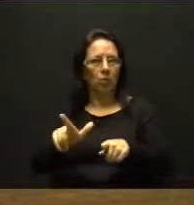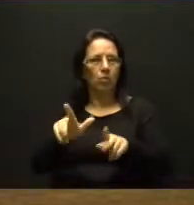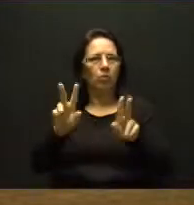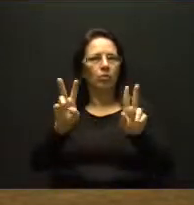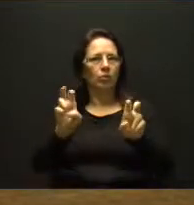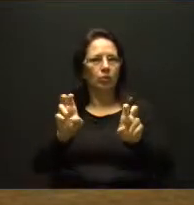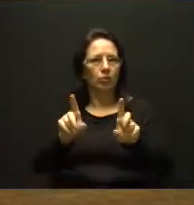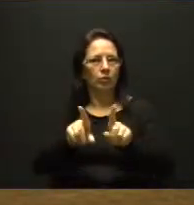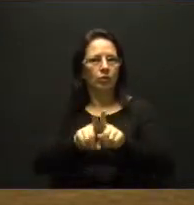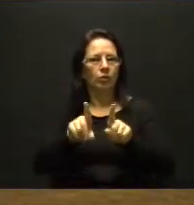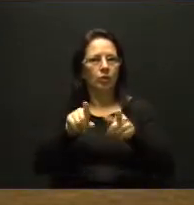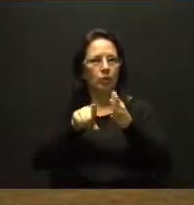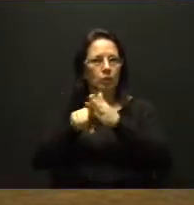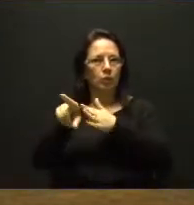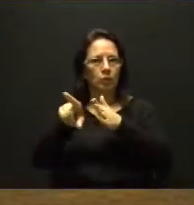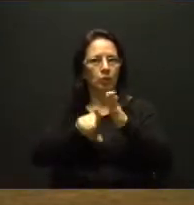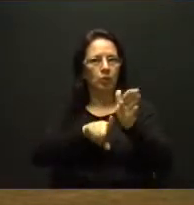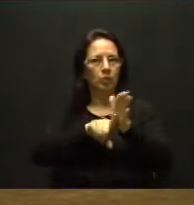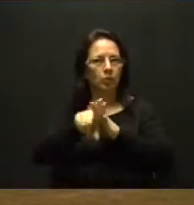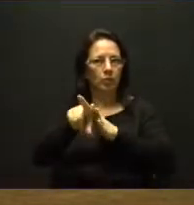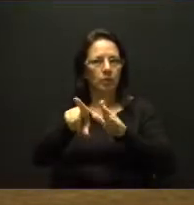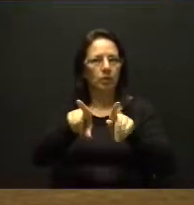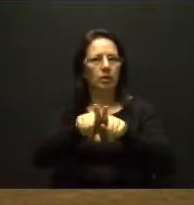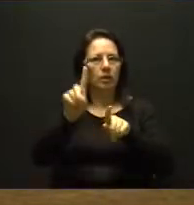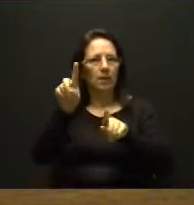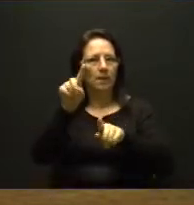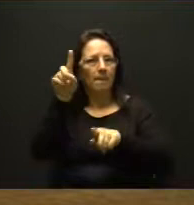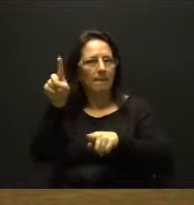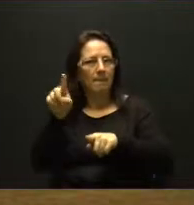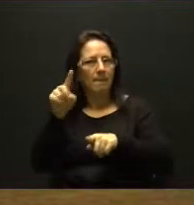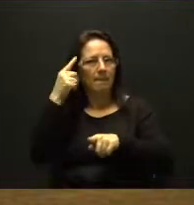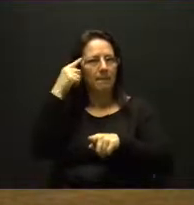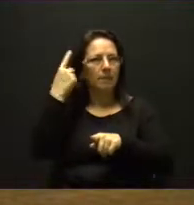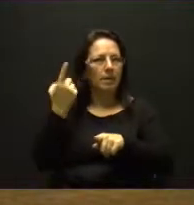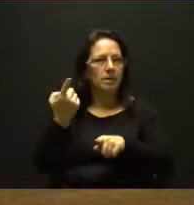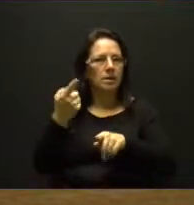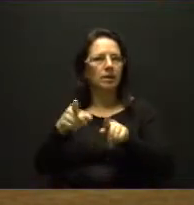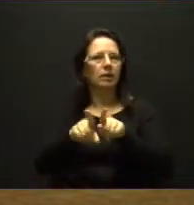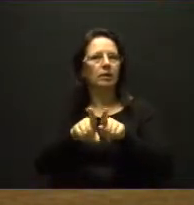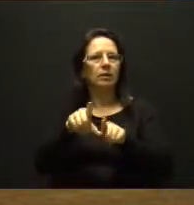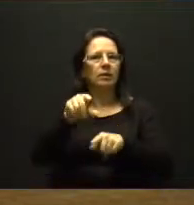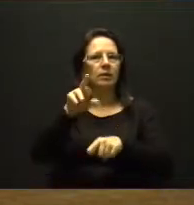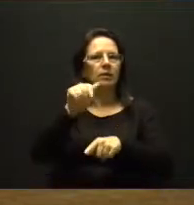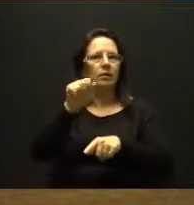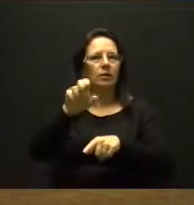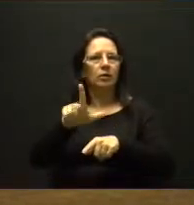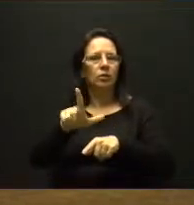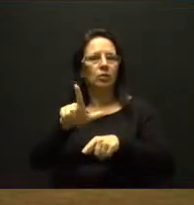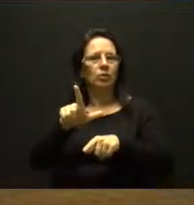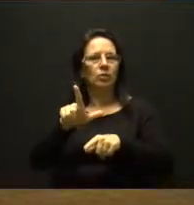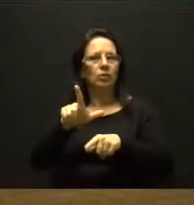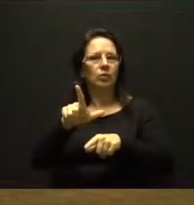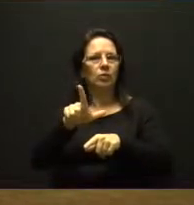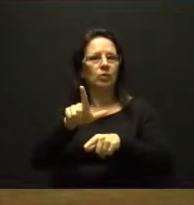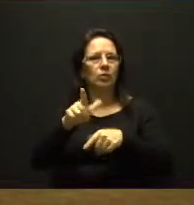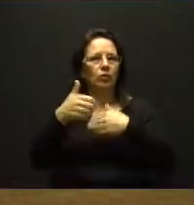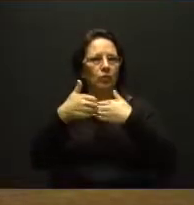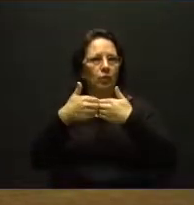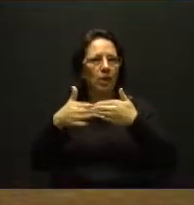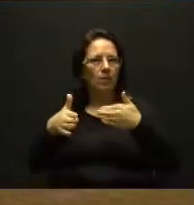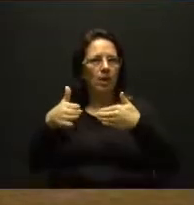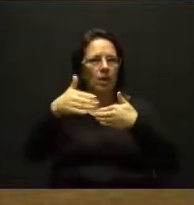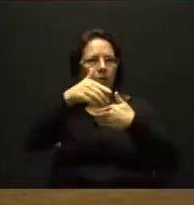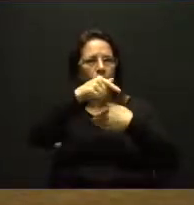de questionamento ea gente pode discutir com o secretário ao cristiano foi aberto na semana